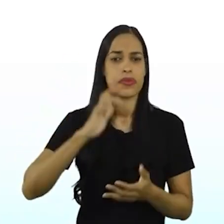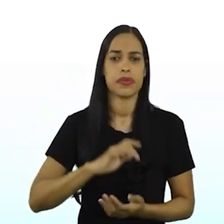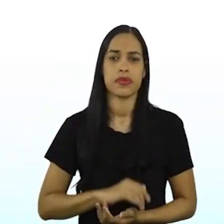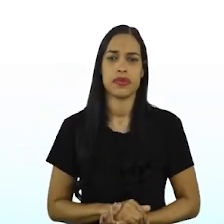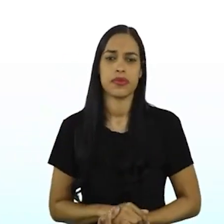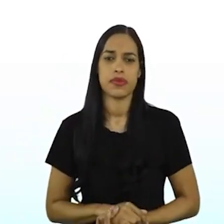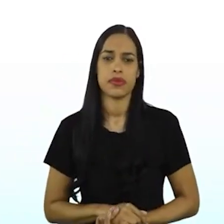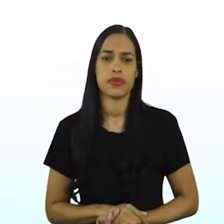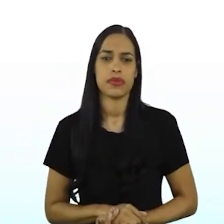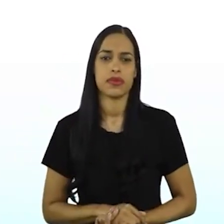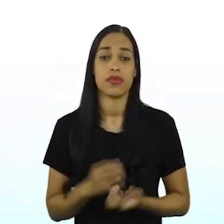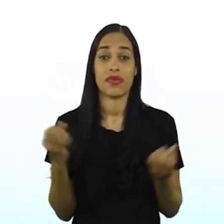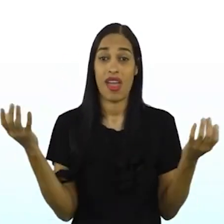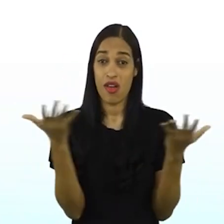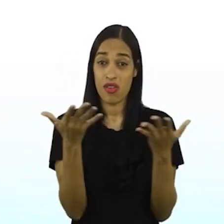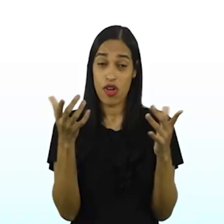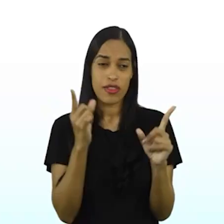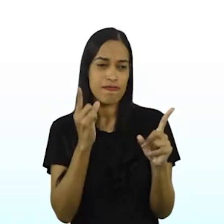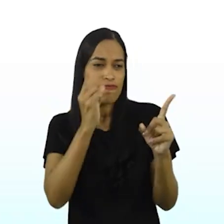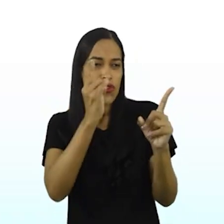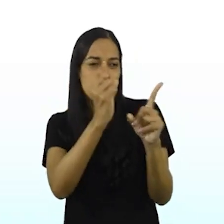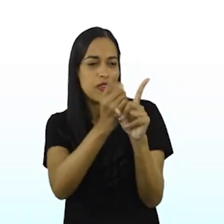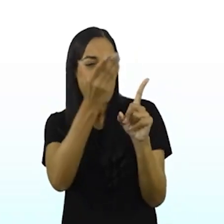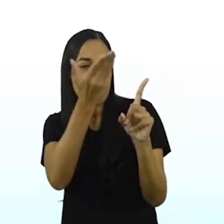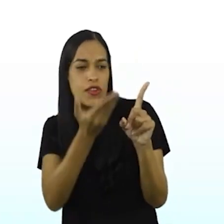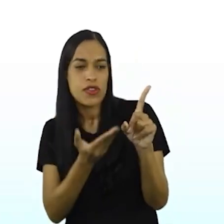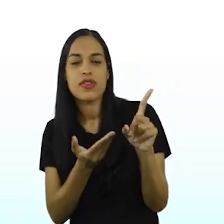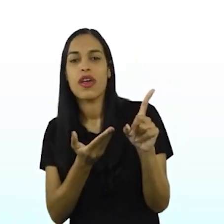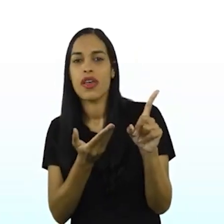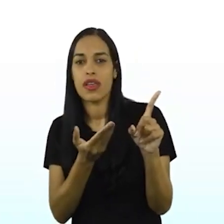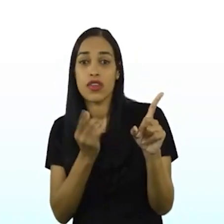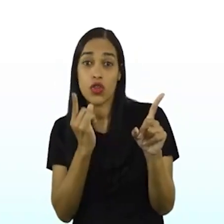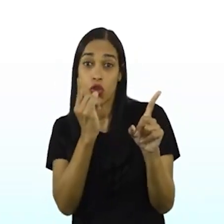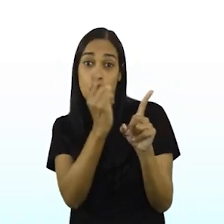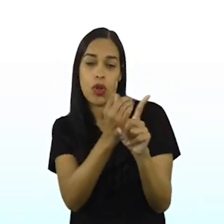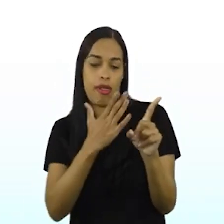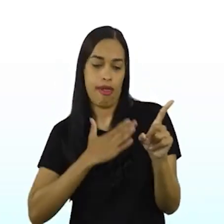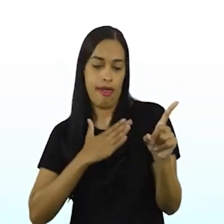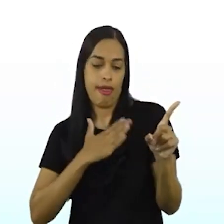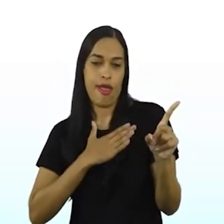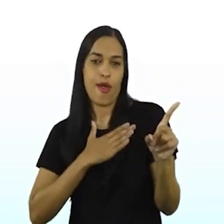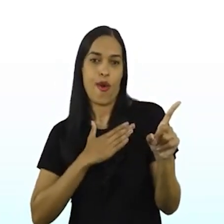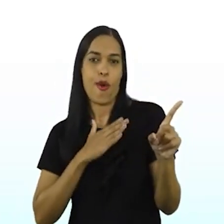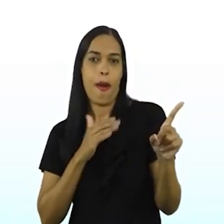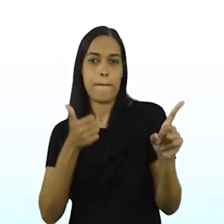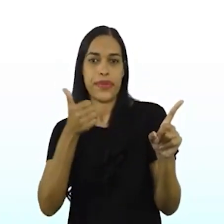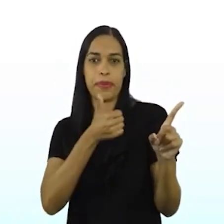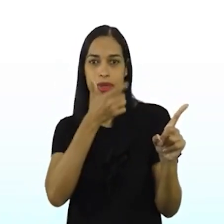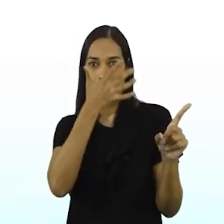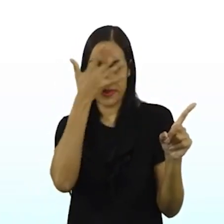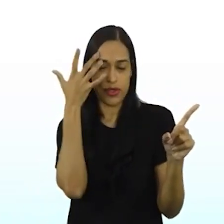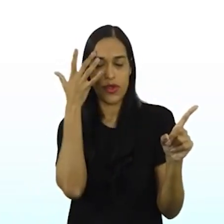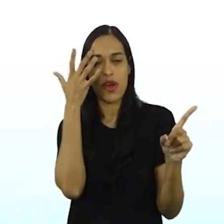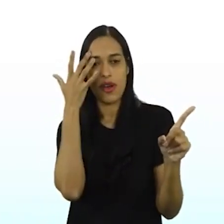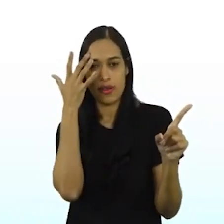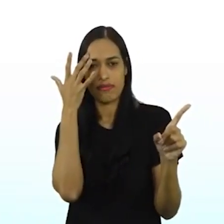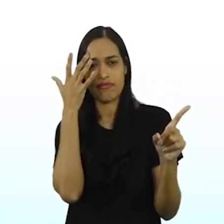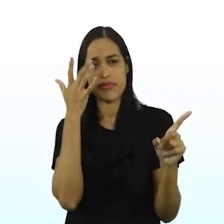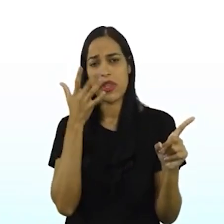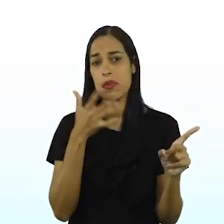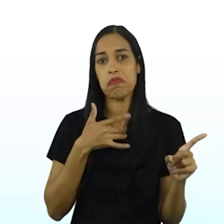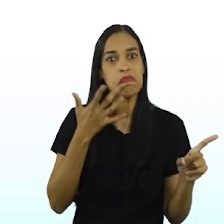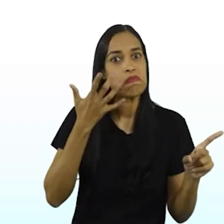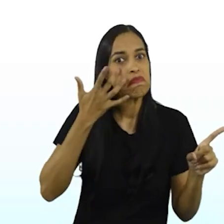bem. Que agora encontrei você. Encontrei quem? Eu encontrei. Olha o verbo na primeira pessoa.